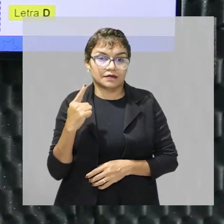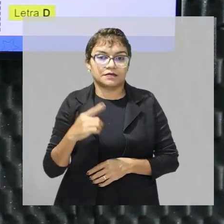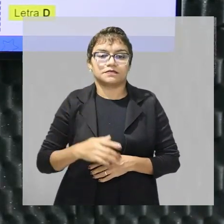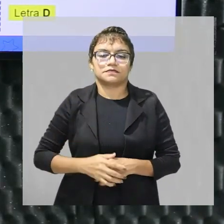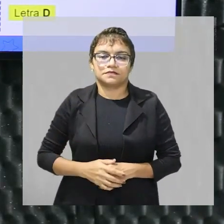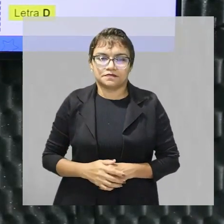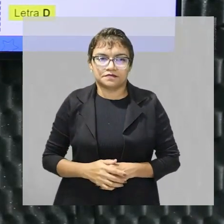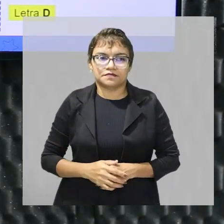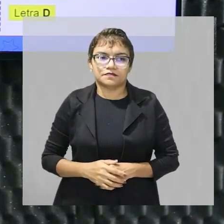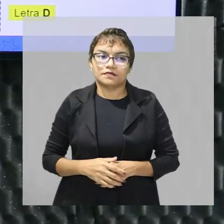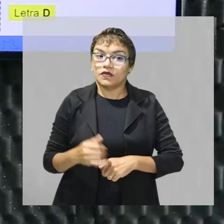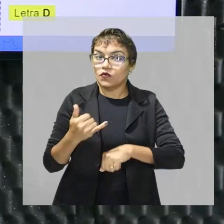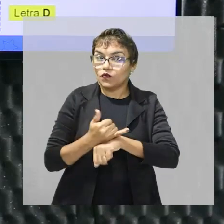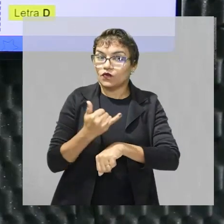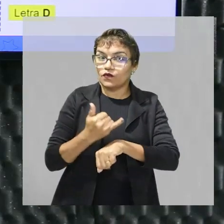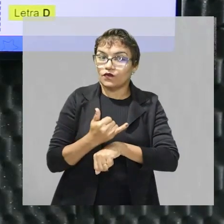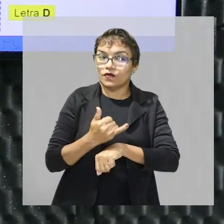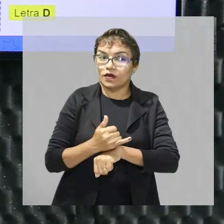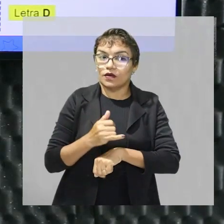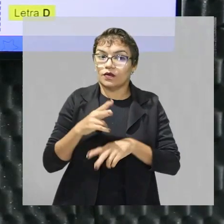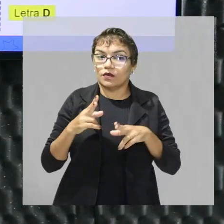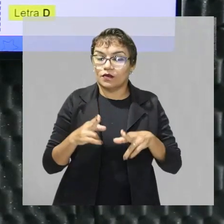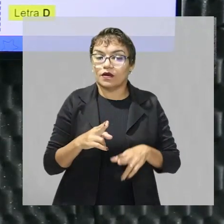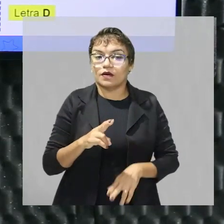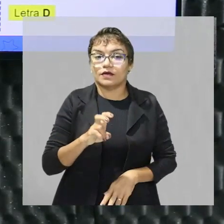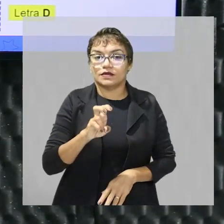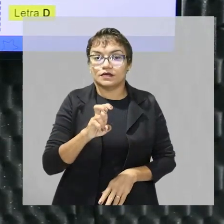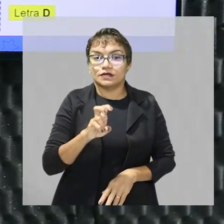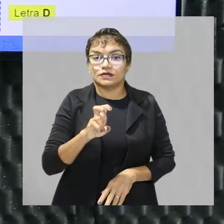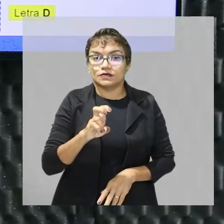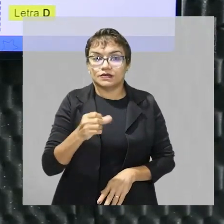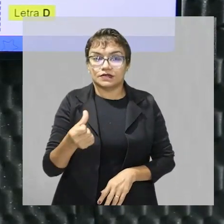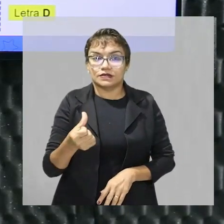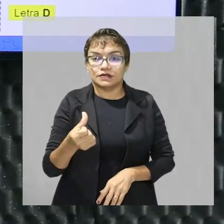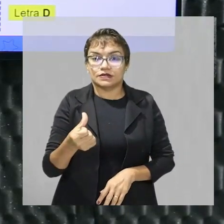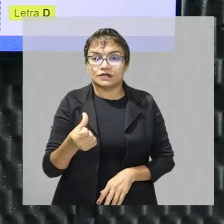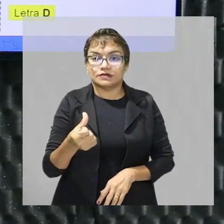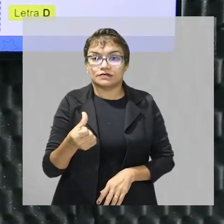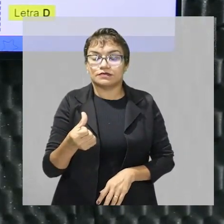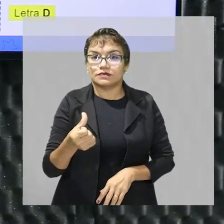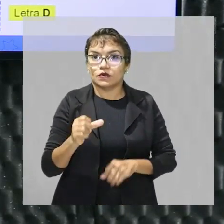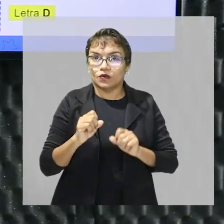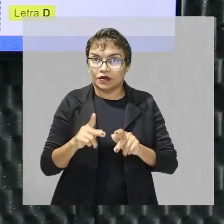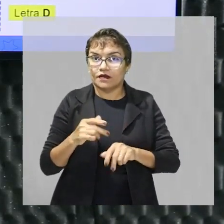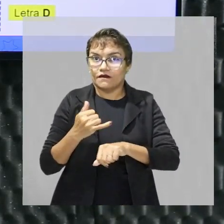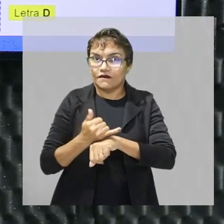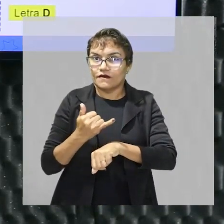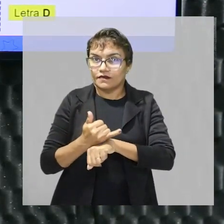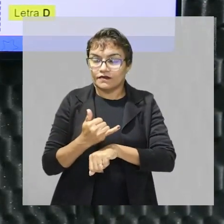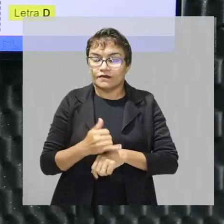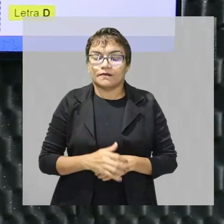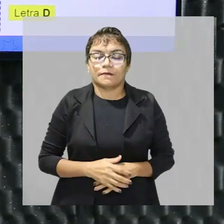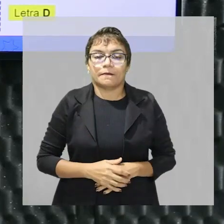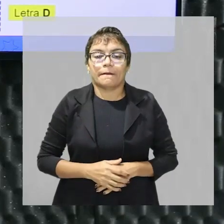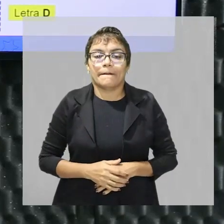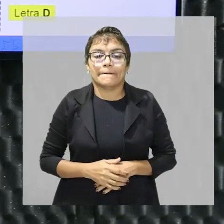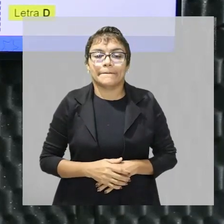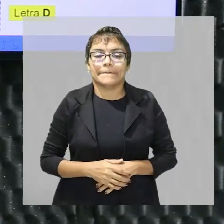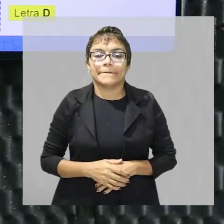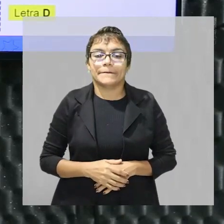ferro, né, ele vale 56, porque eu tenho ferro metálico, tá certo? Olhando para a